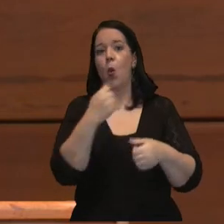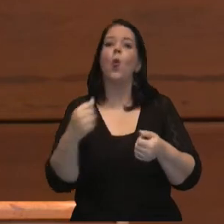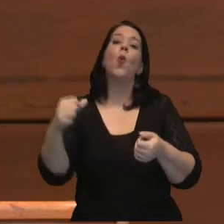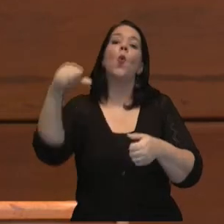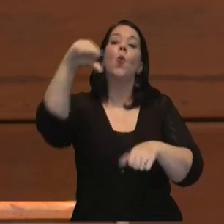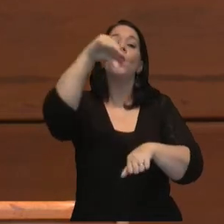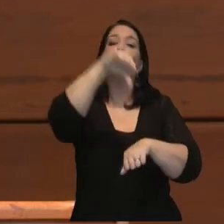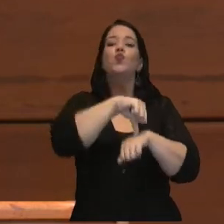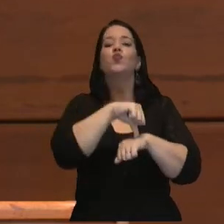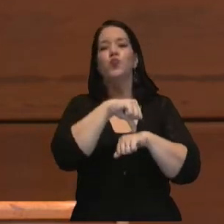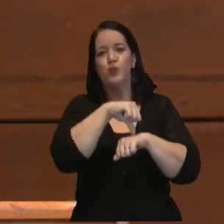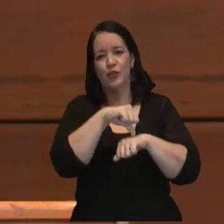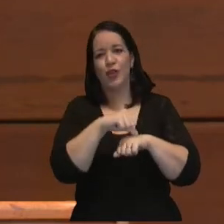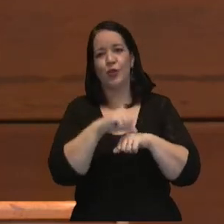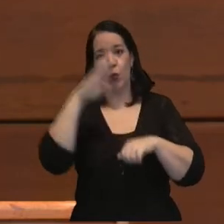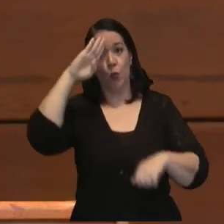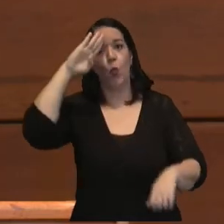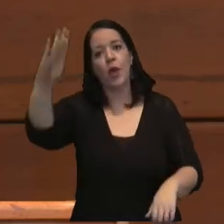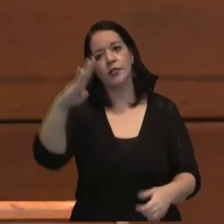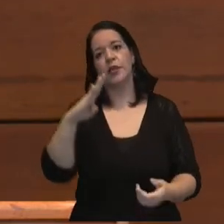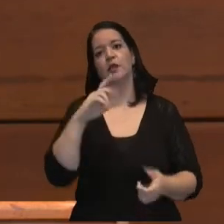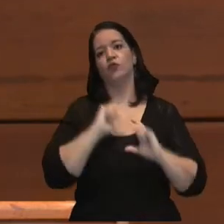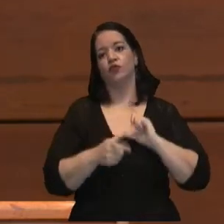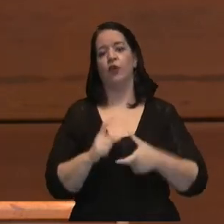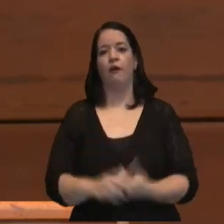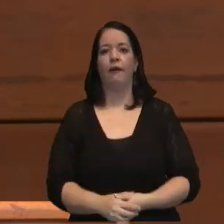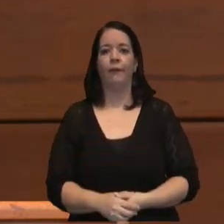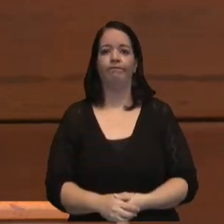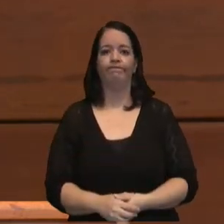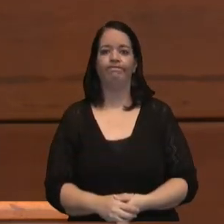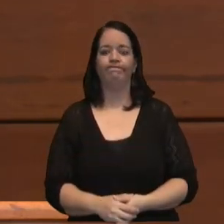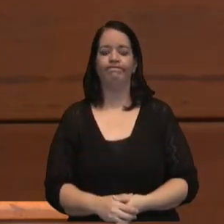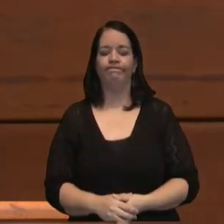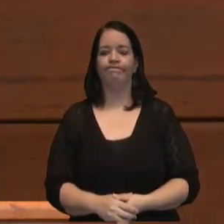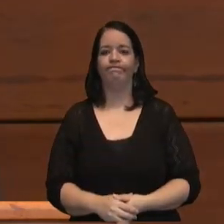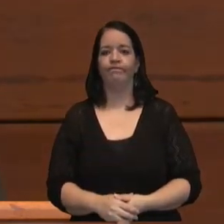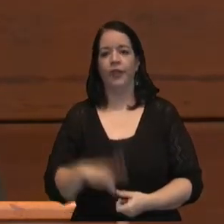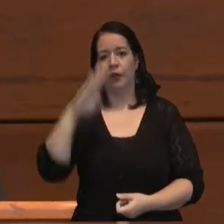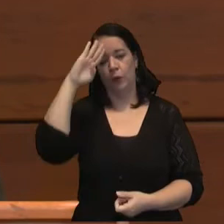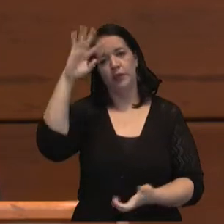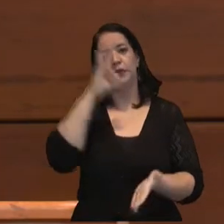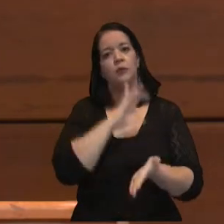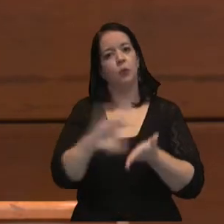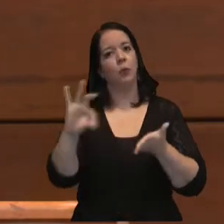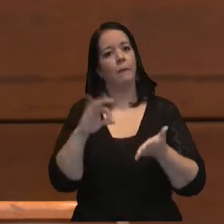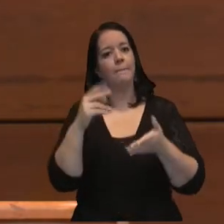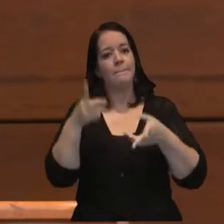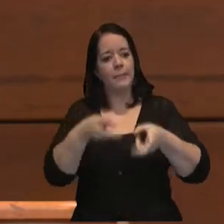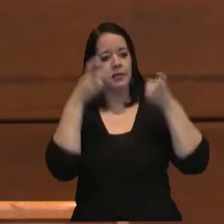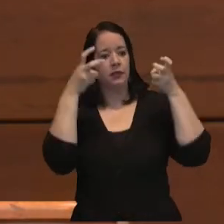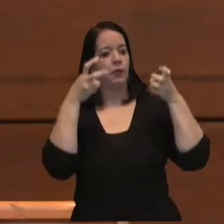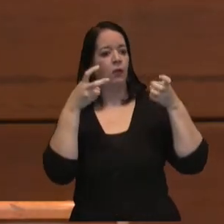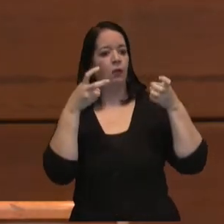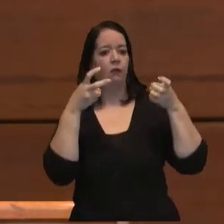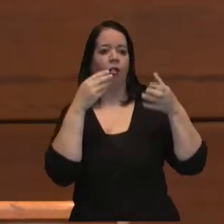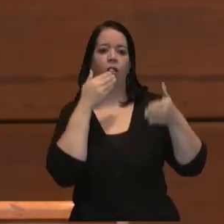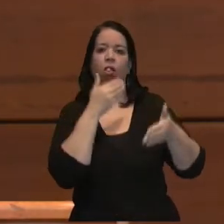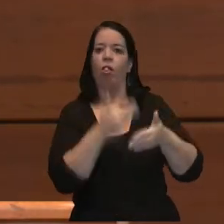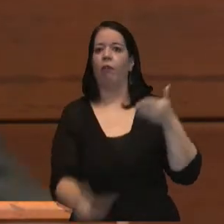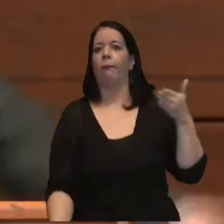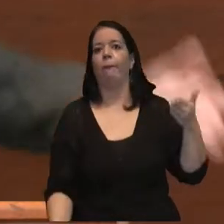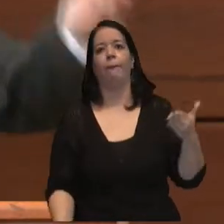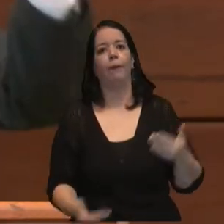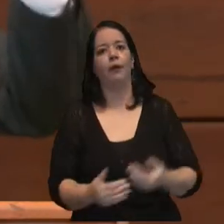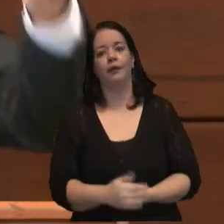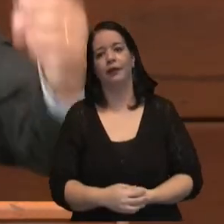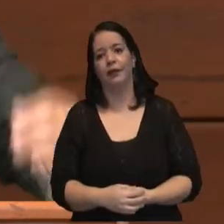estavam completamente perdidos. Porque sem visão correta, sem perspectiva,